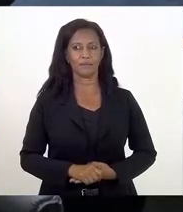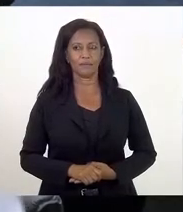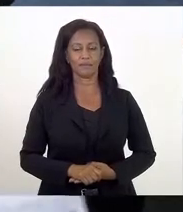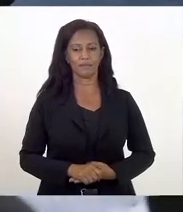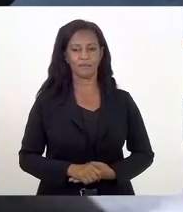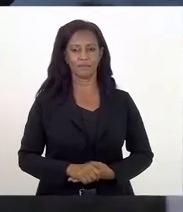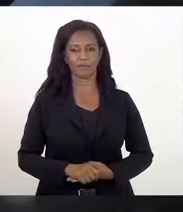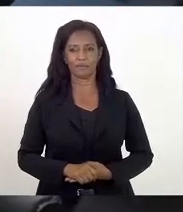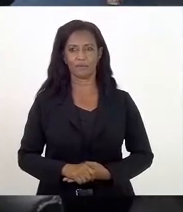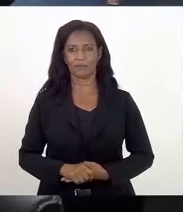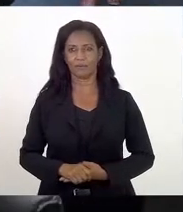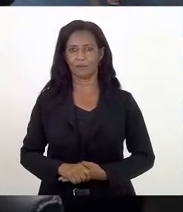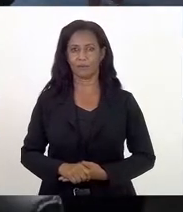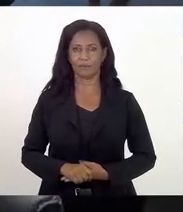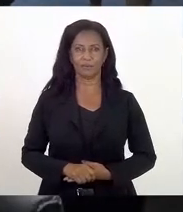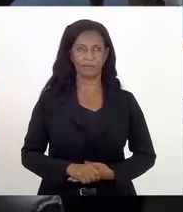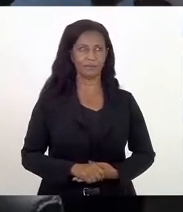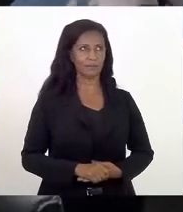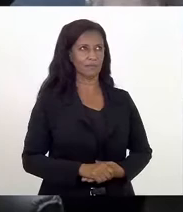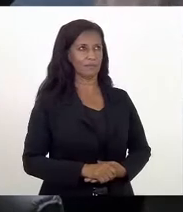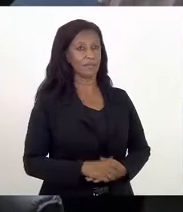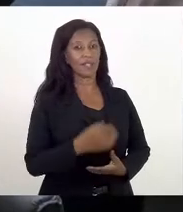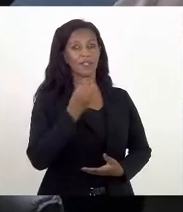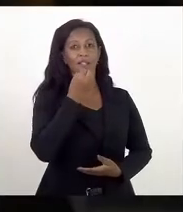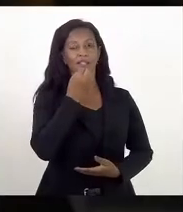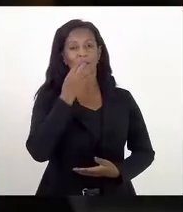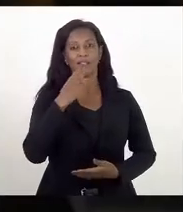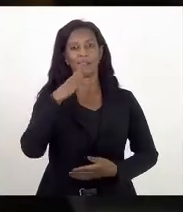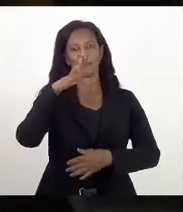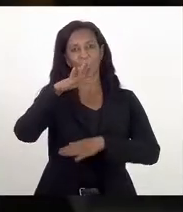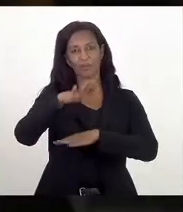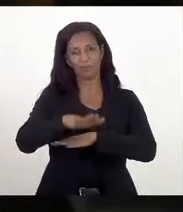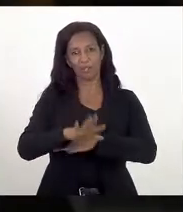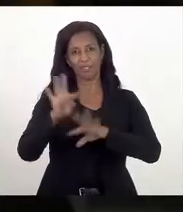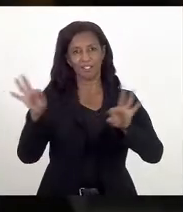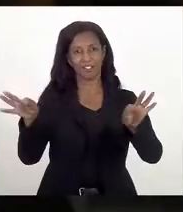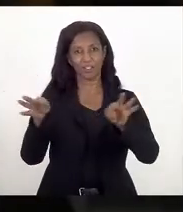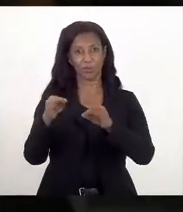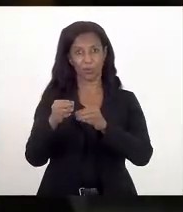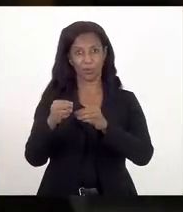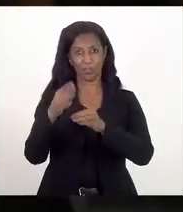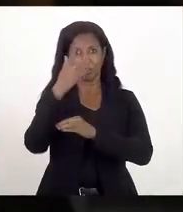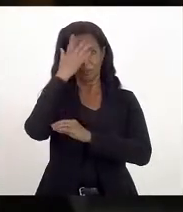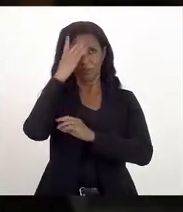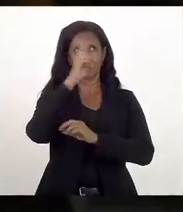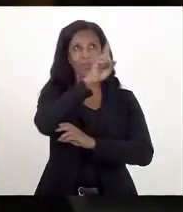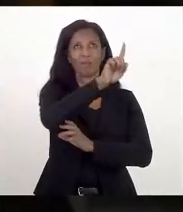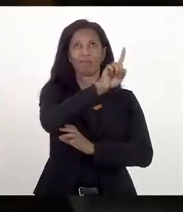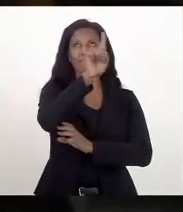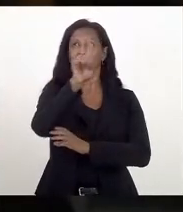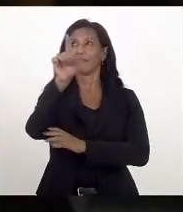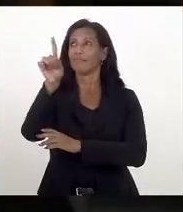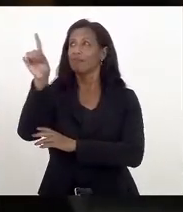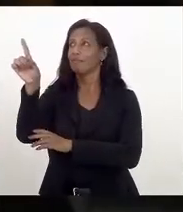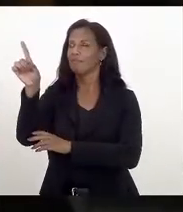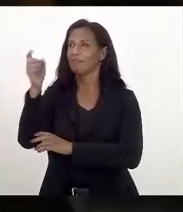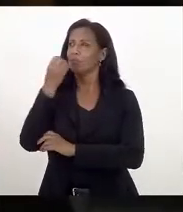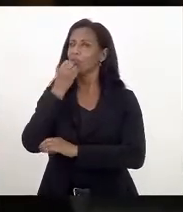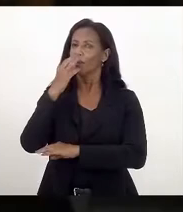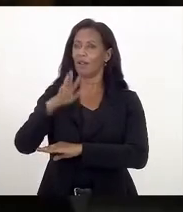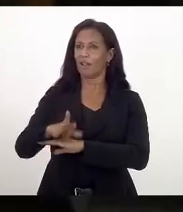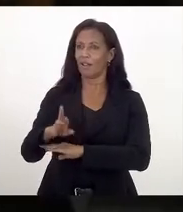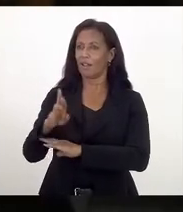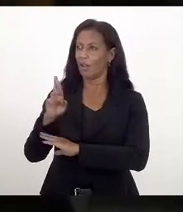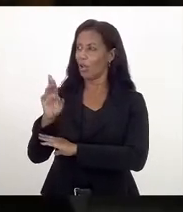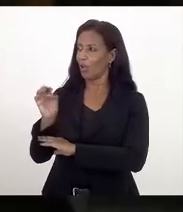Obrigado, presidente. Boa tarde a todos aí da galeria. Boa tarde, doutor Rodrigo. Eu não venho aqui